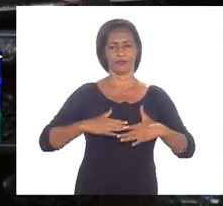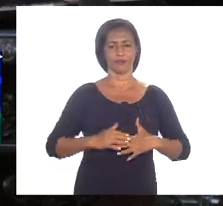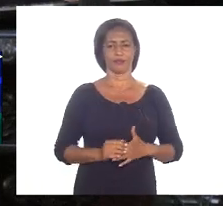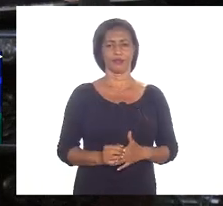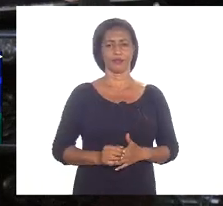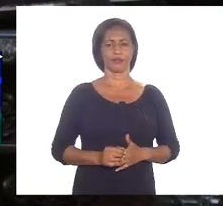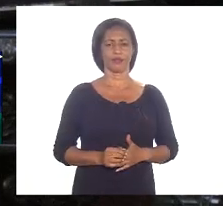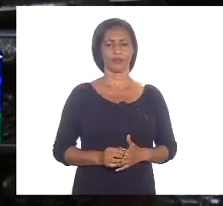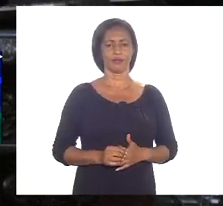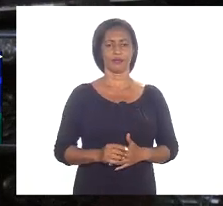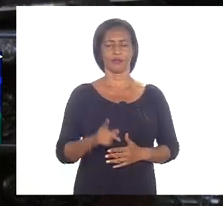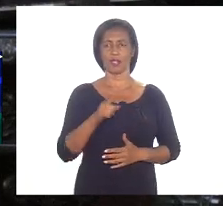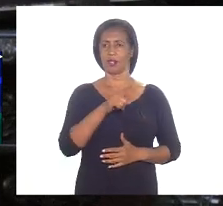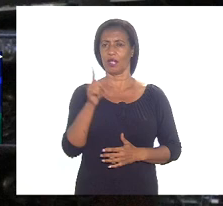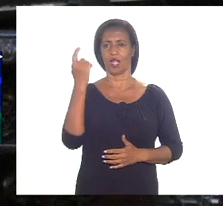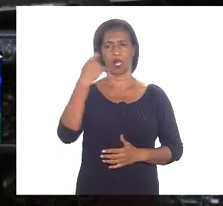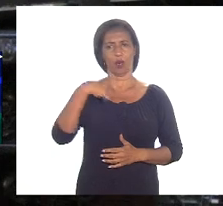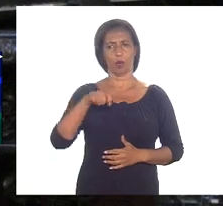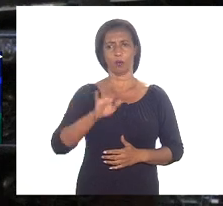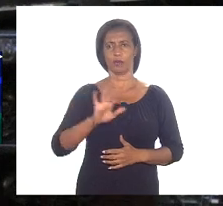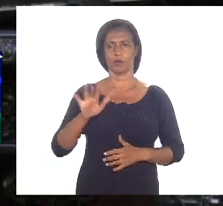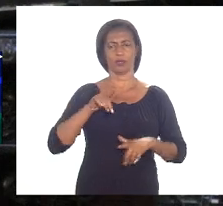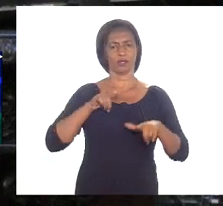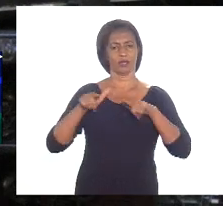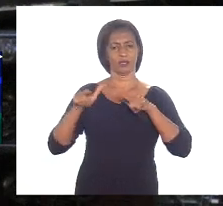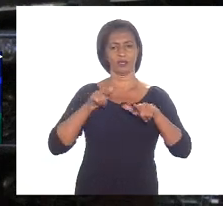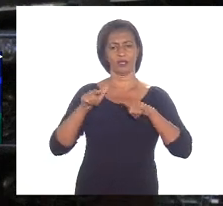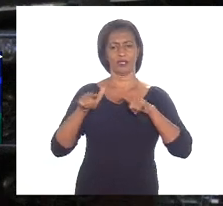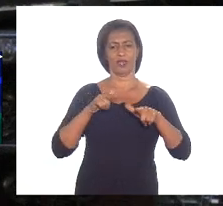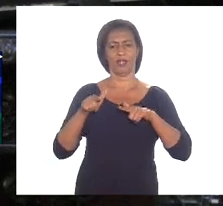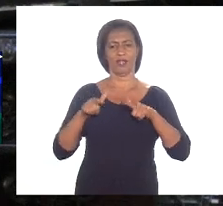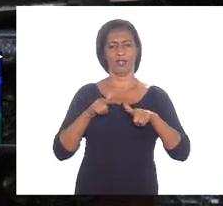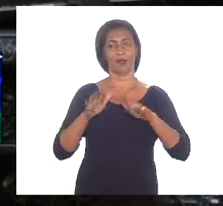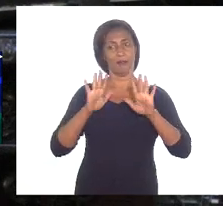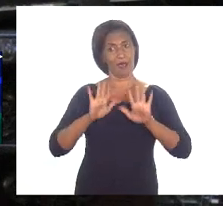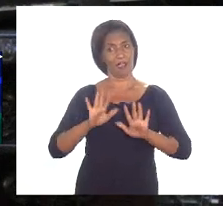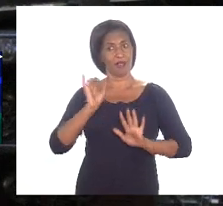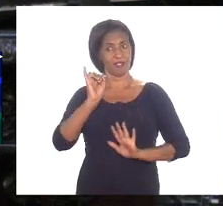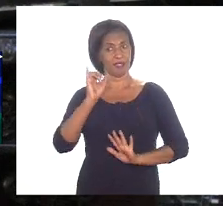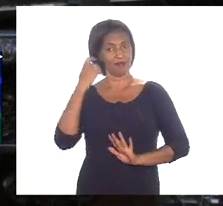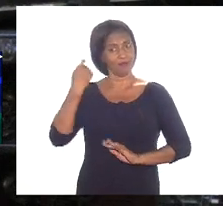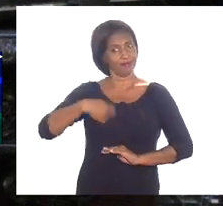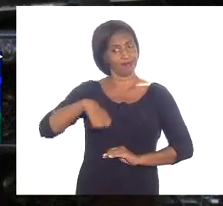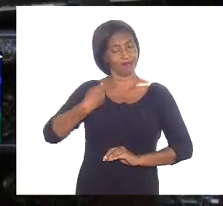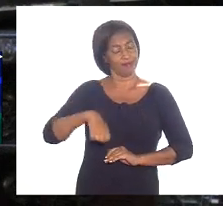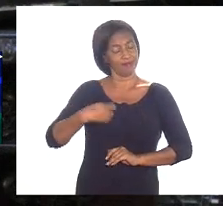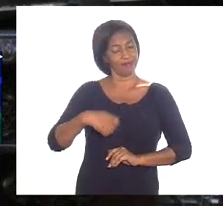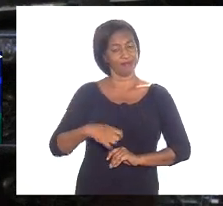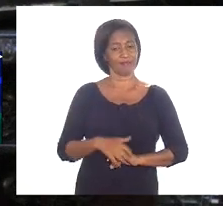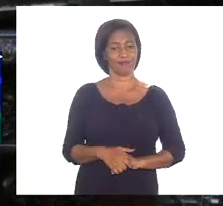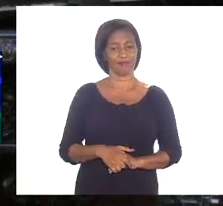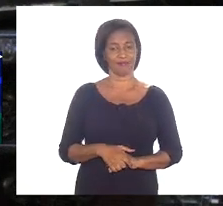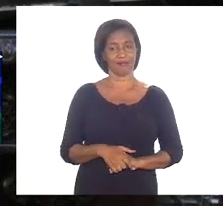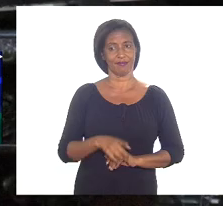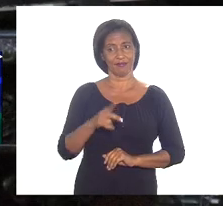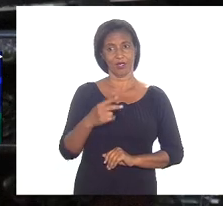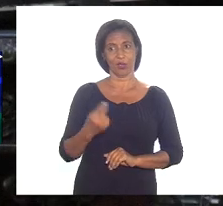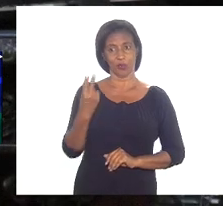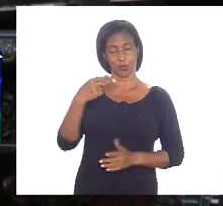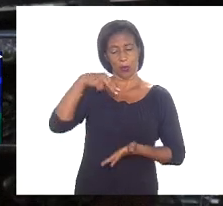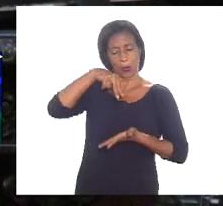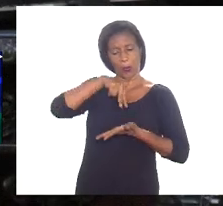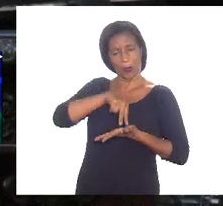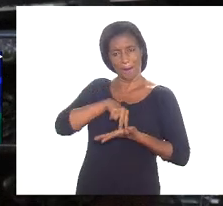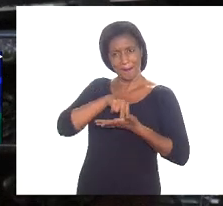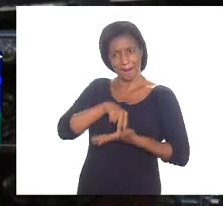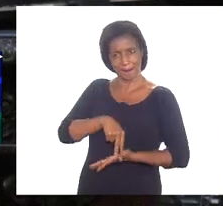e para que vocês dão precisem trabalhar mas se for necessário e estarão aí de